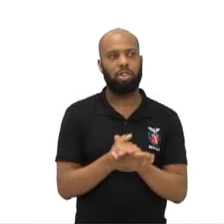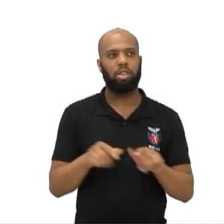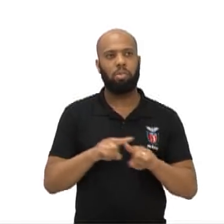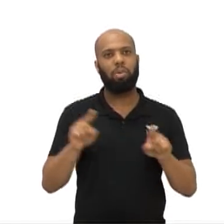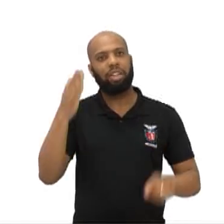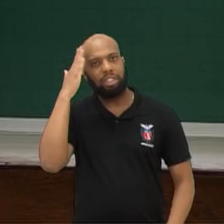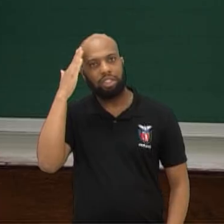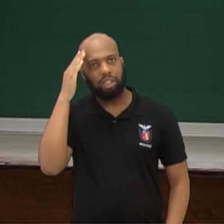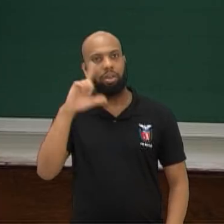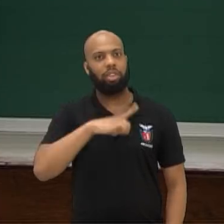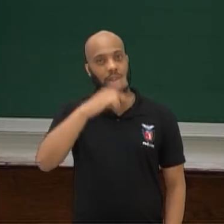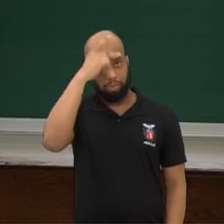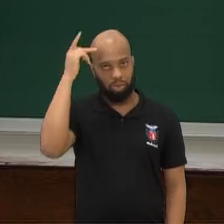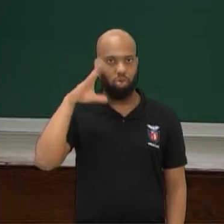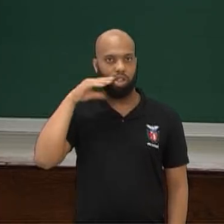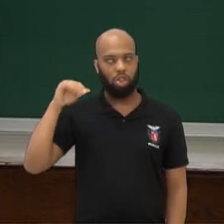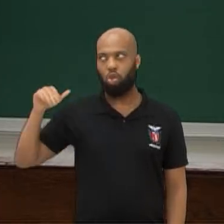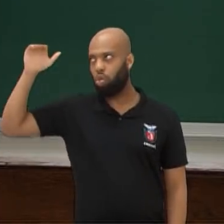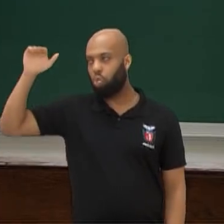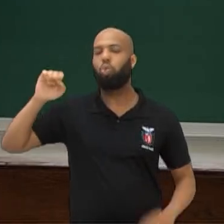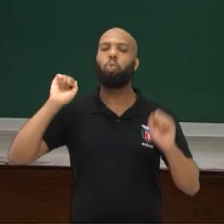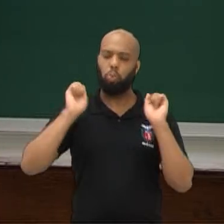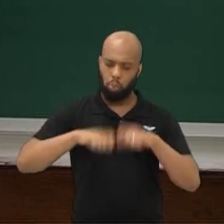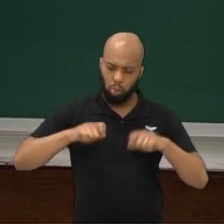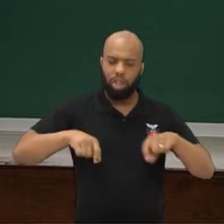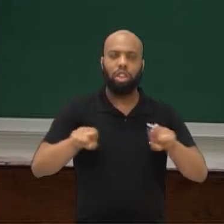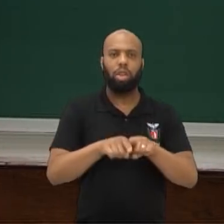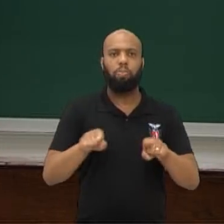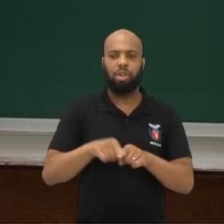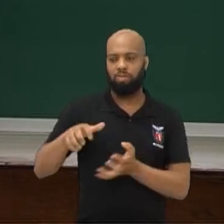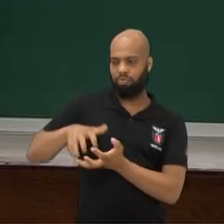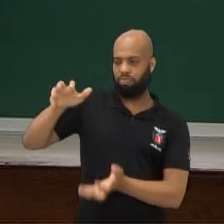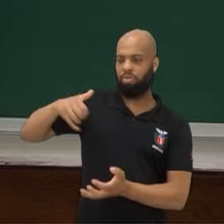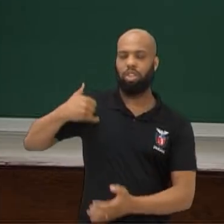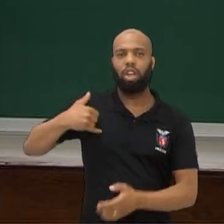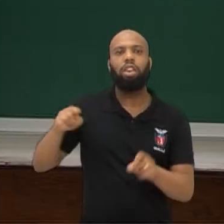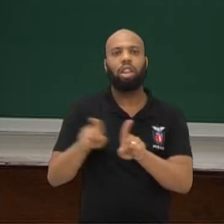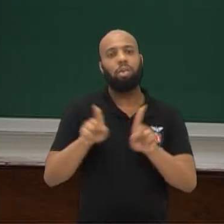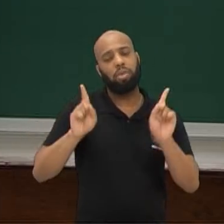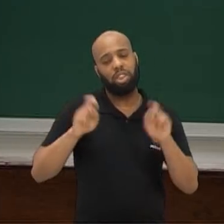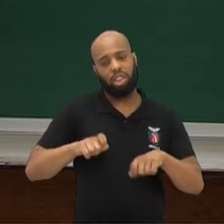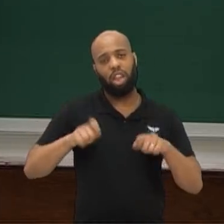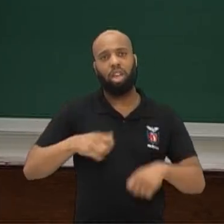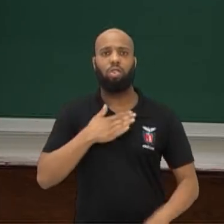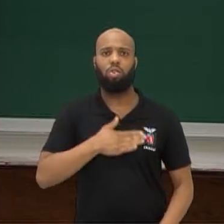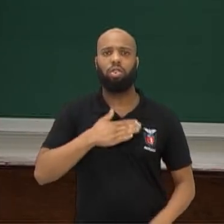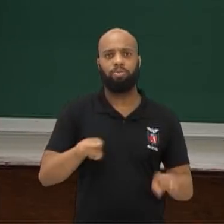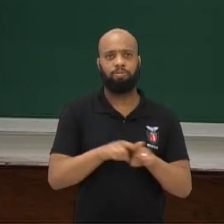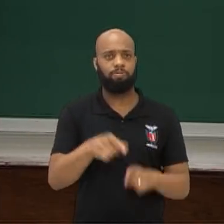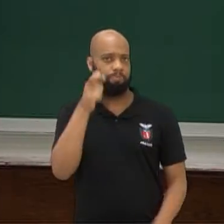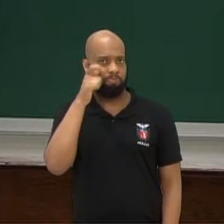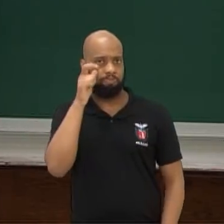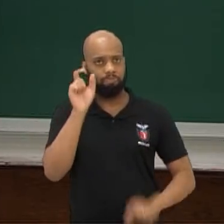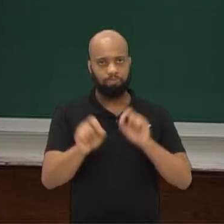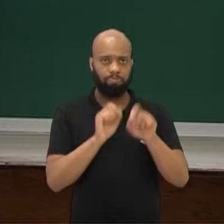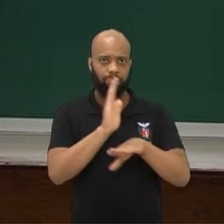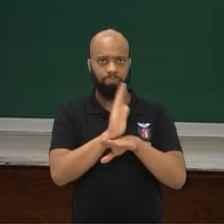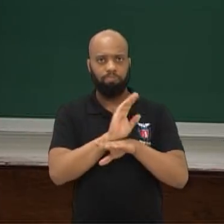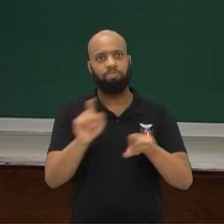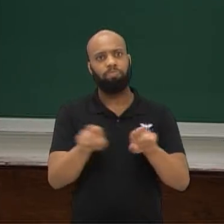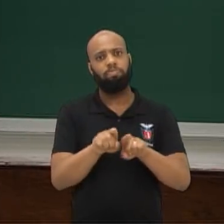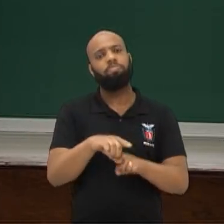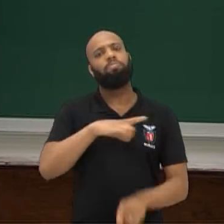gente sabe que a pessoa pode ser adulta, pode ser idosa e ela de repente gosta também de assistir a filmes infantis, né? Existem